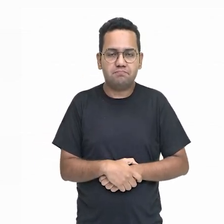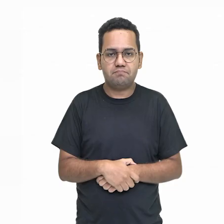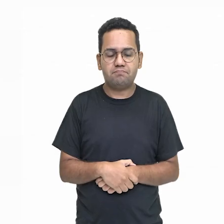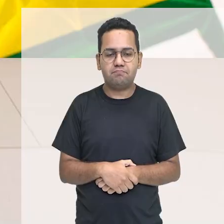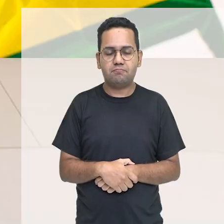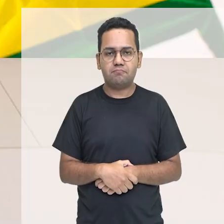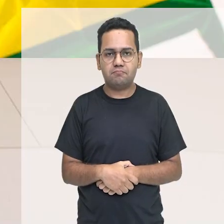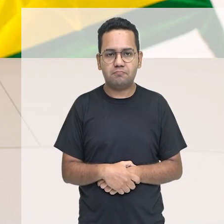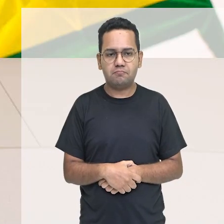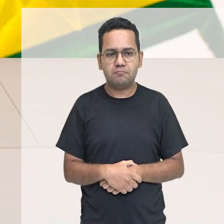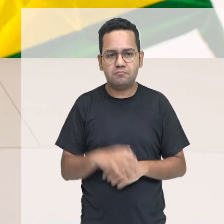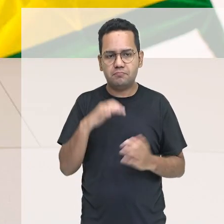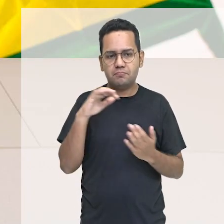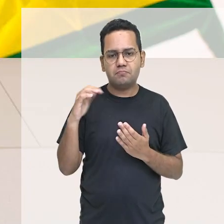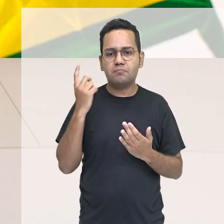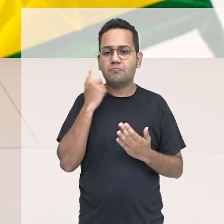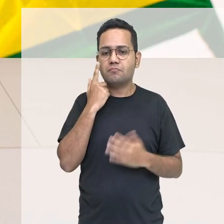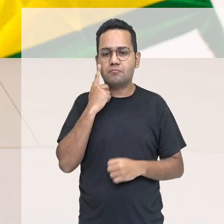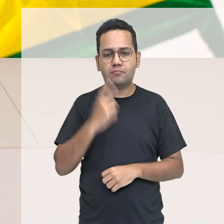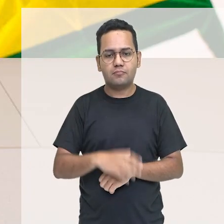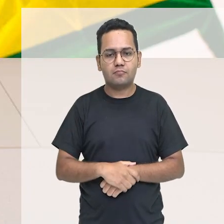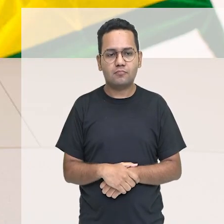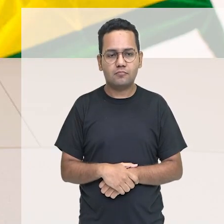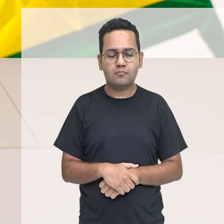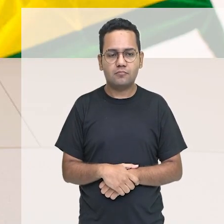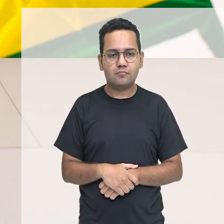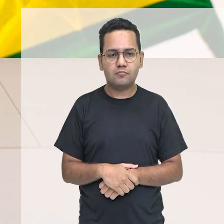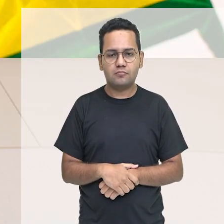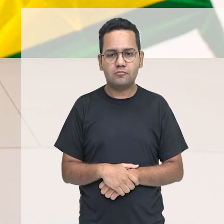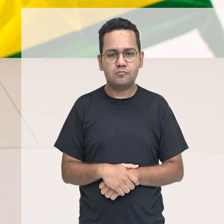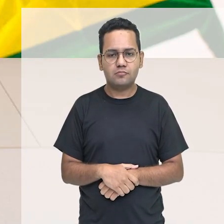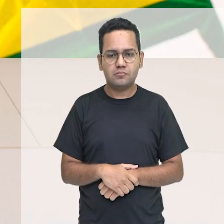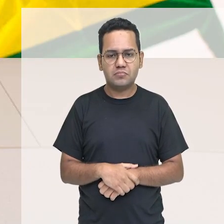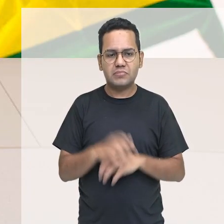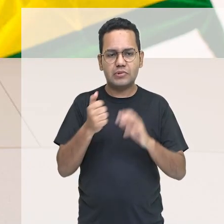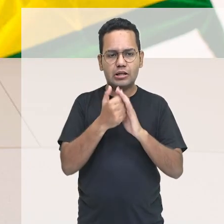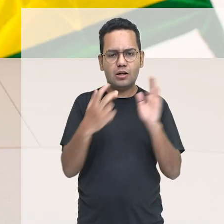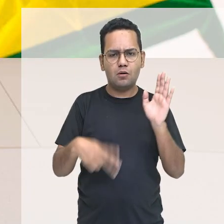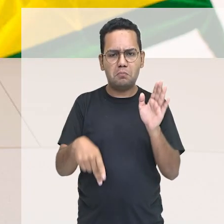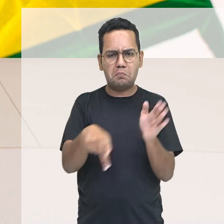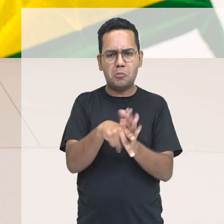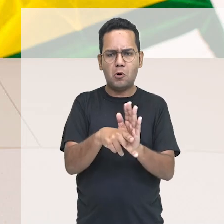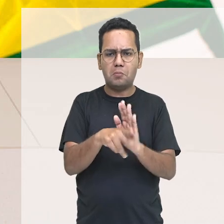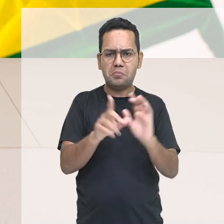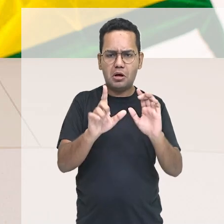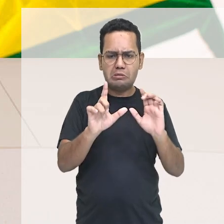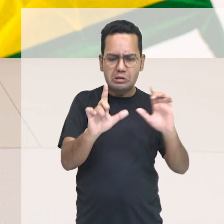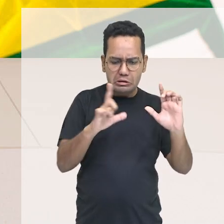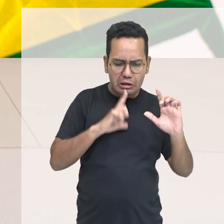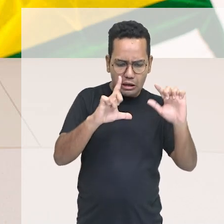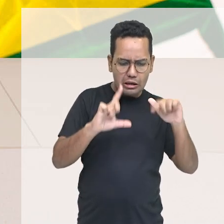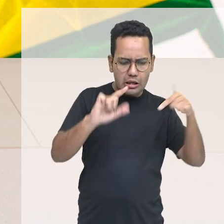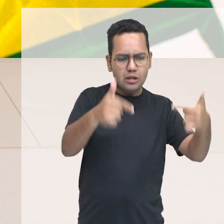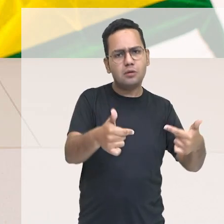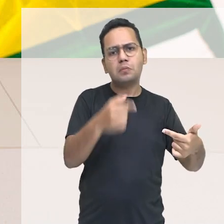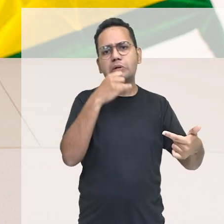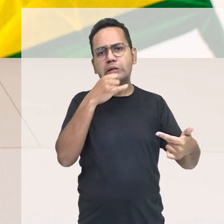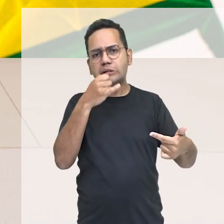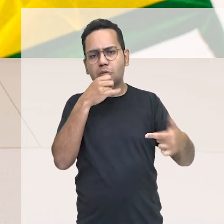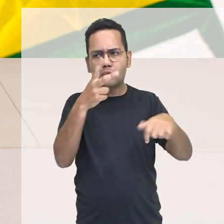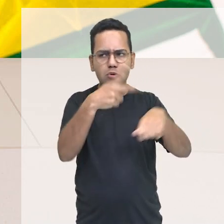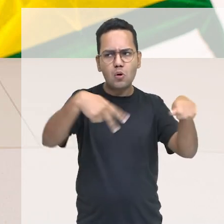traz esses reflexos que vão estar presentes não só onde eles acontecem de forma, digamos